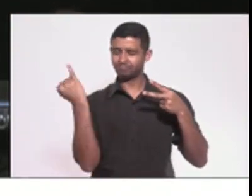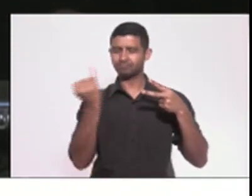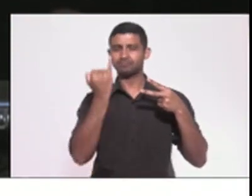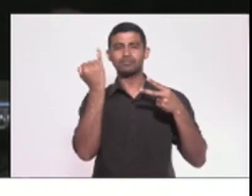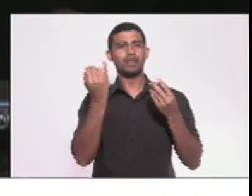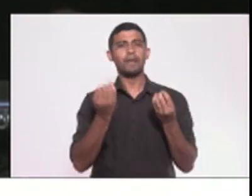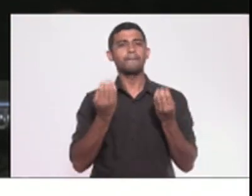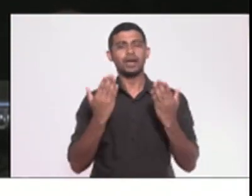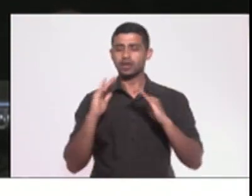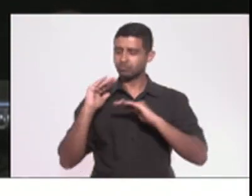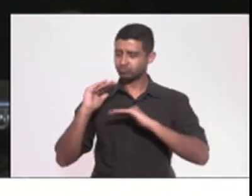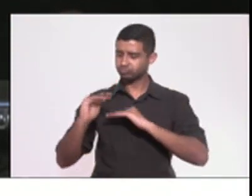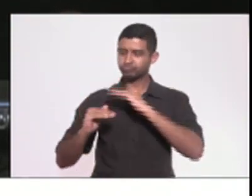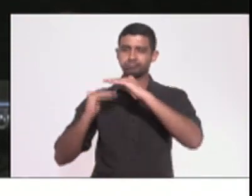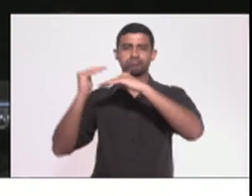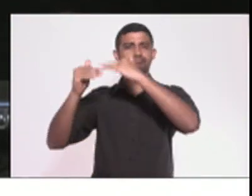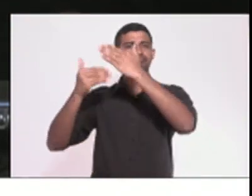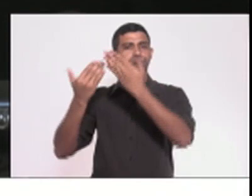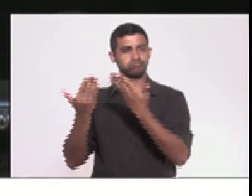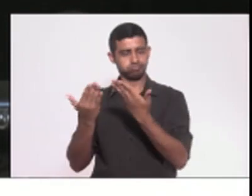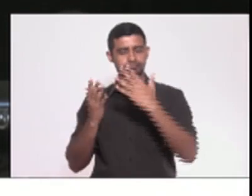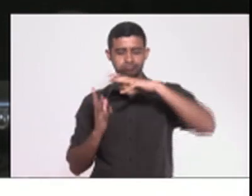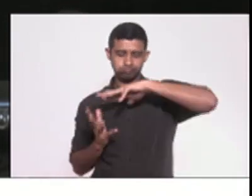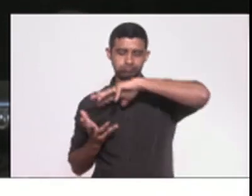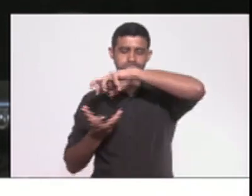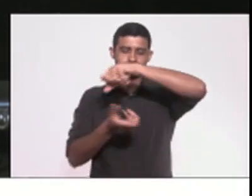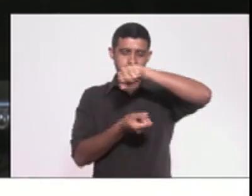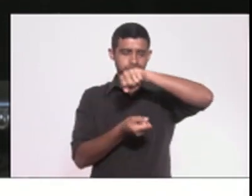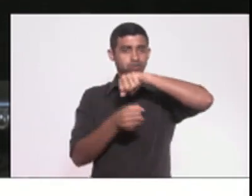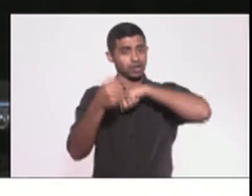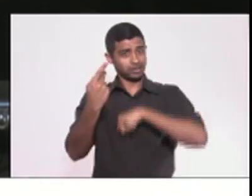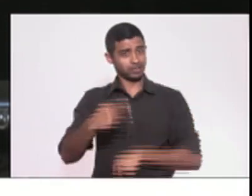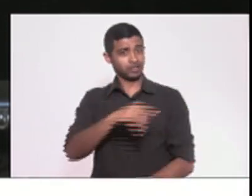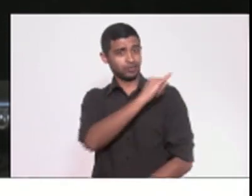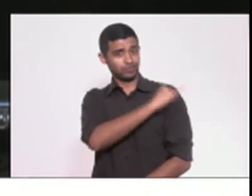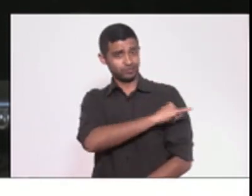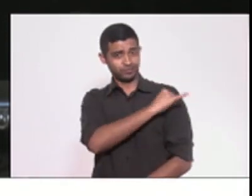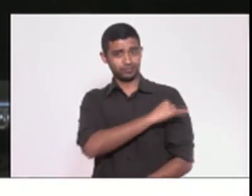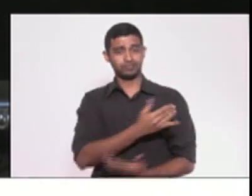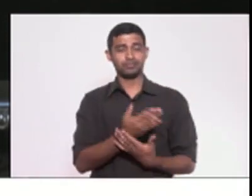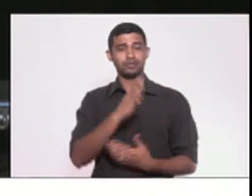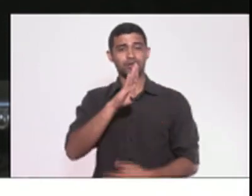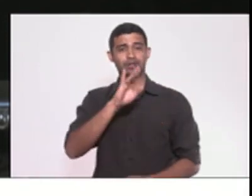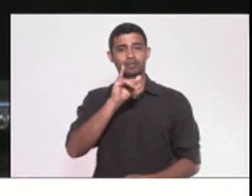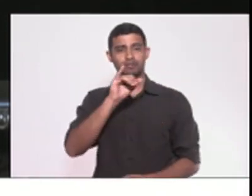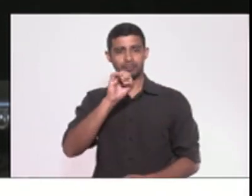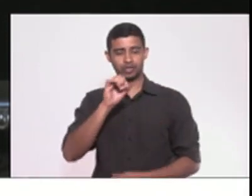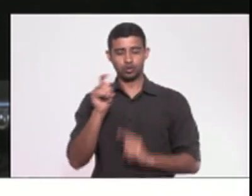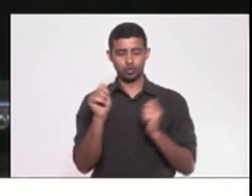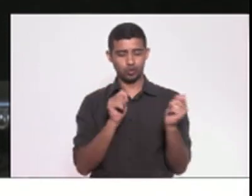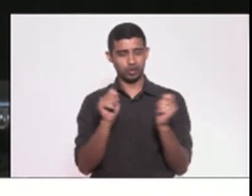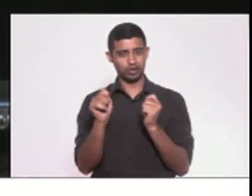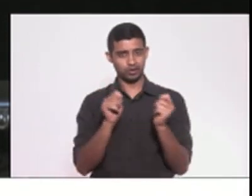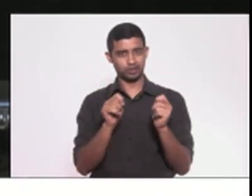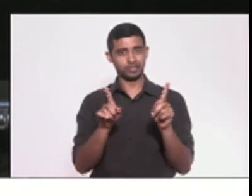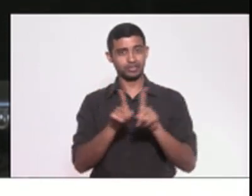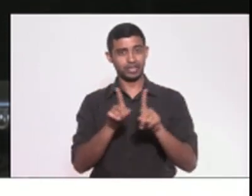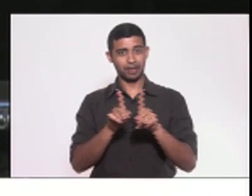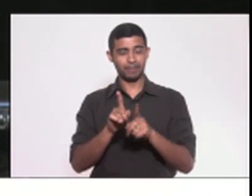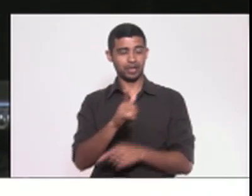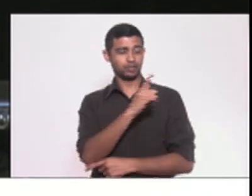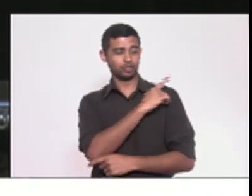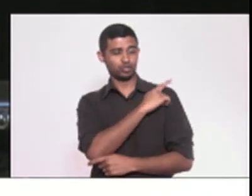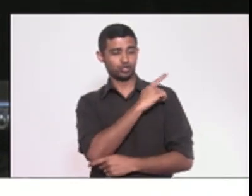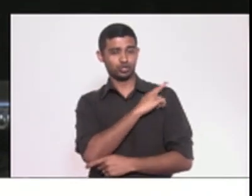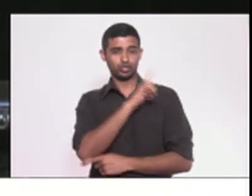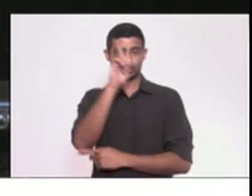importantíssimos para o desenvolvimento sustentável do Estado: a bioeconomia e a